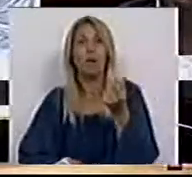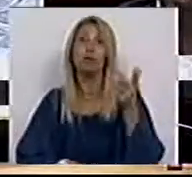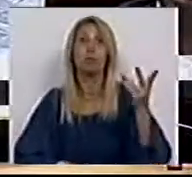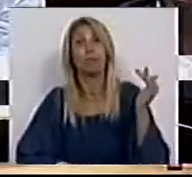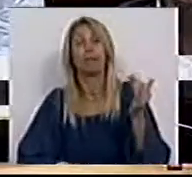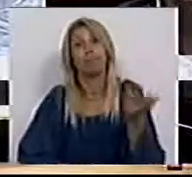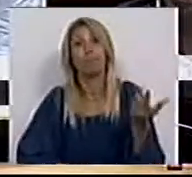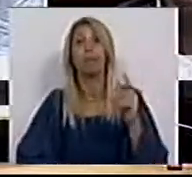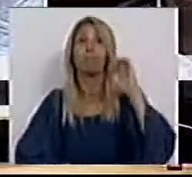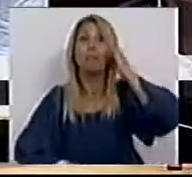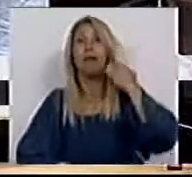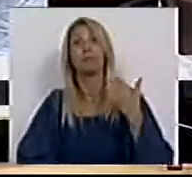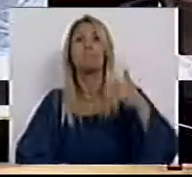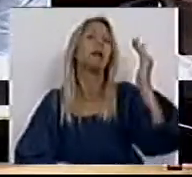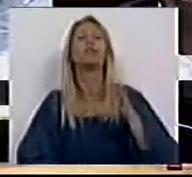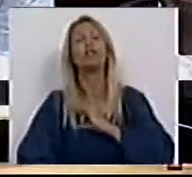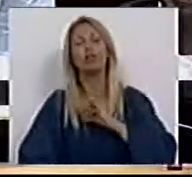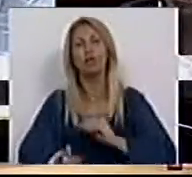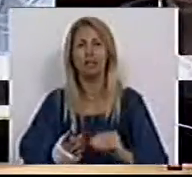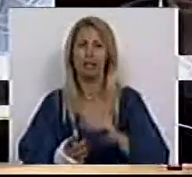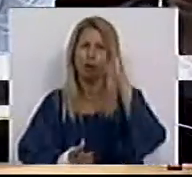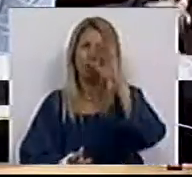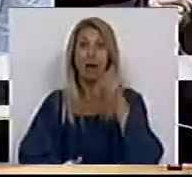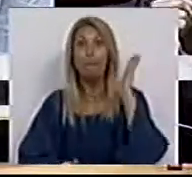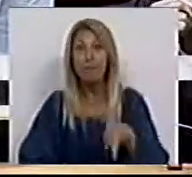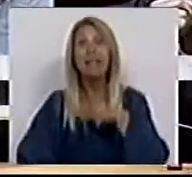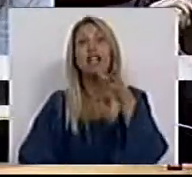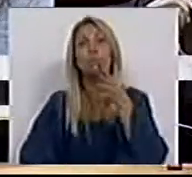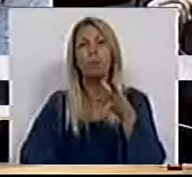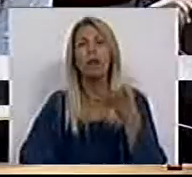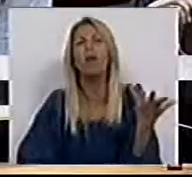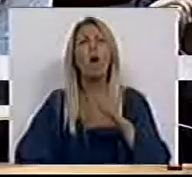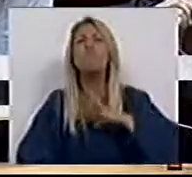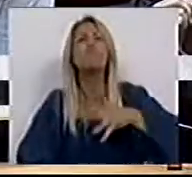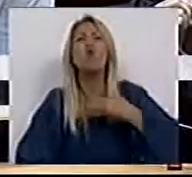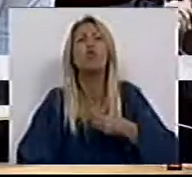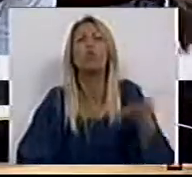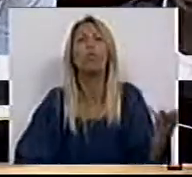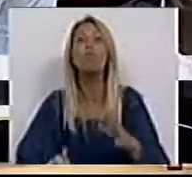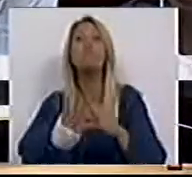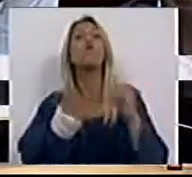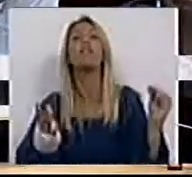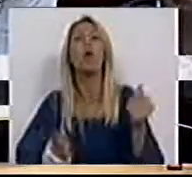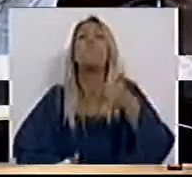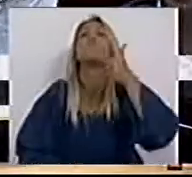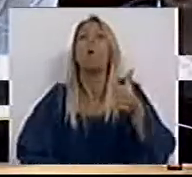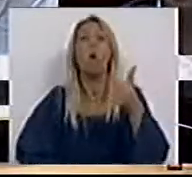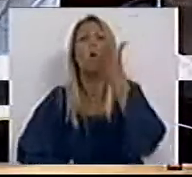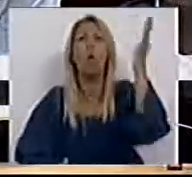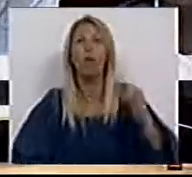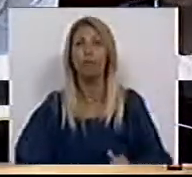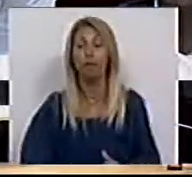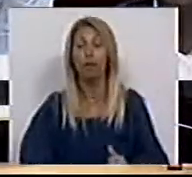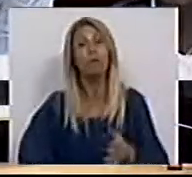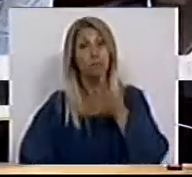PSD, Senhor Secretário de Estado, o Senhor Secretário de Estado tem que explicar em que mundo é que este modelo é bom. E tem que explicar